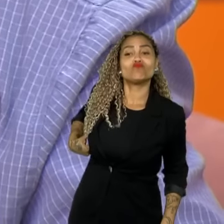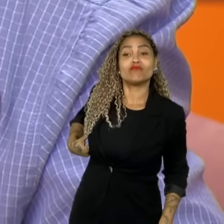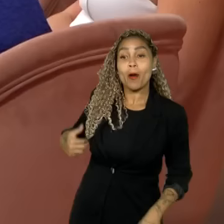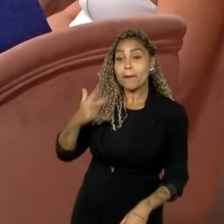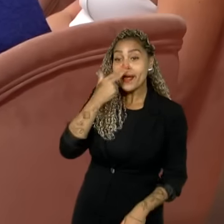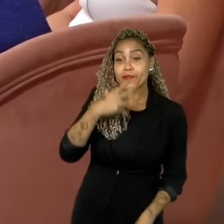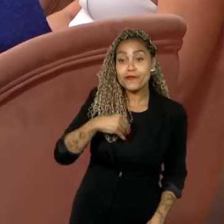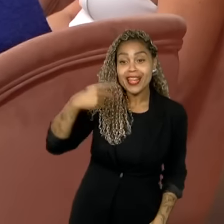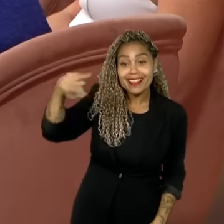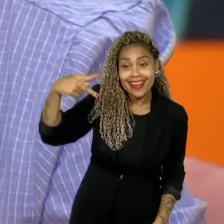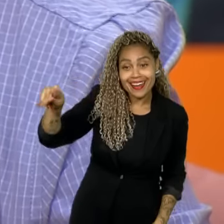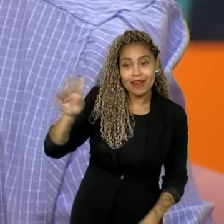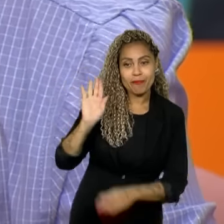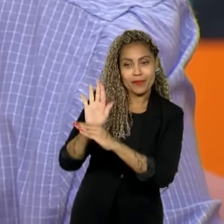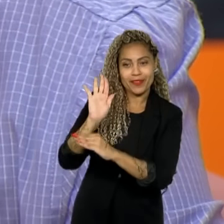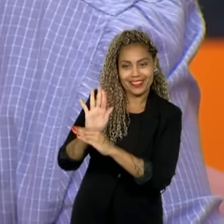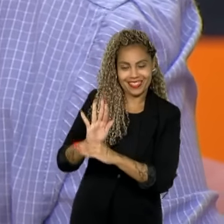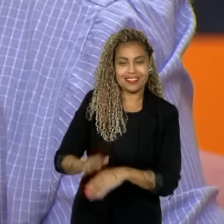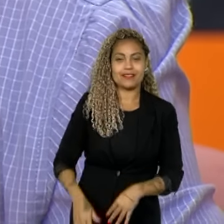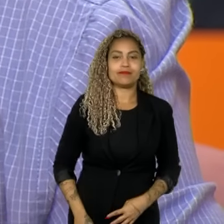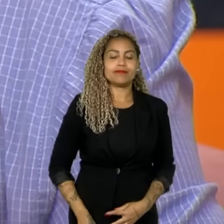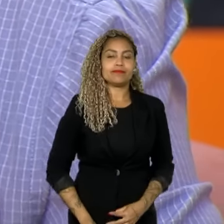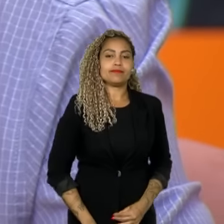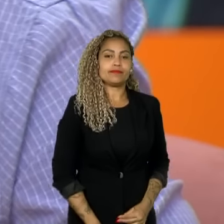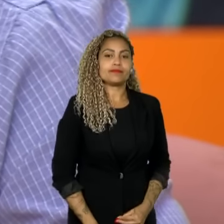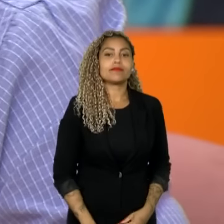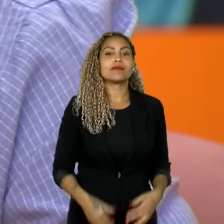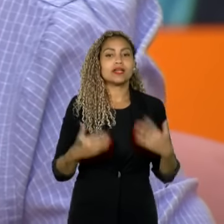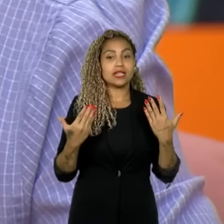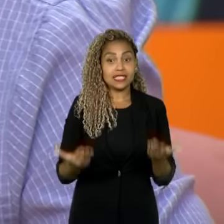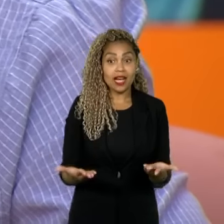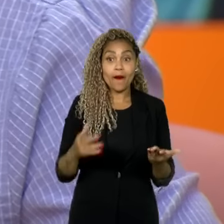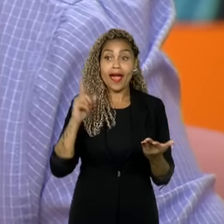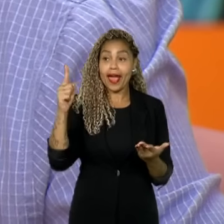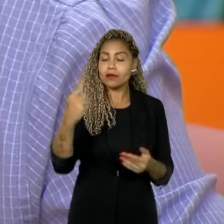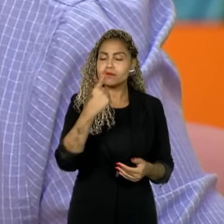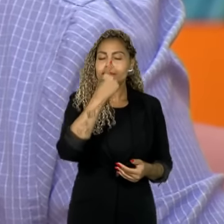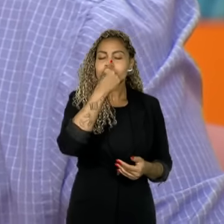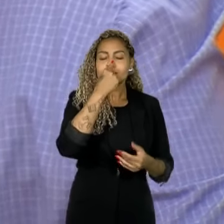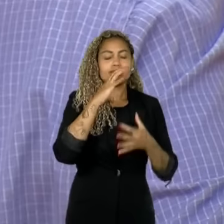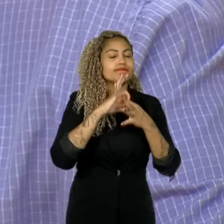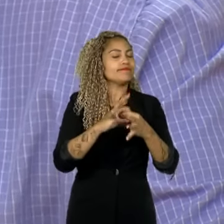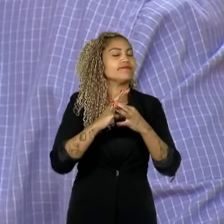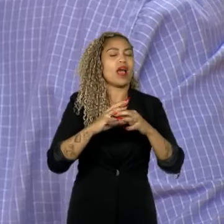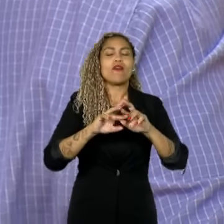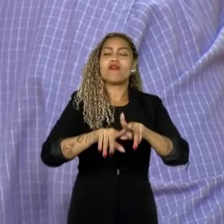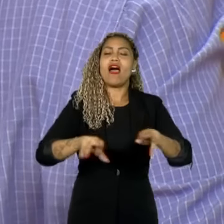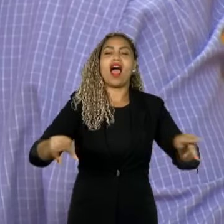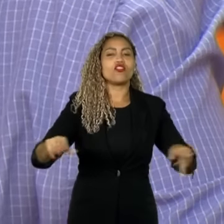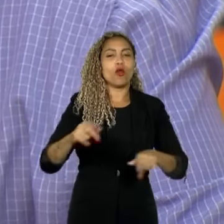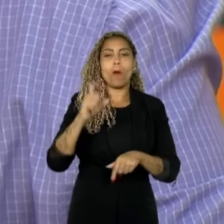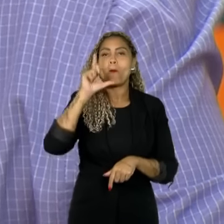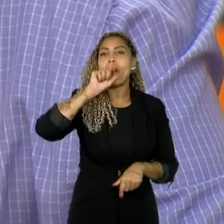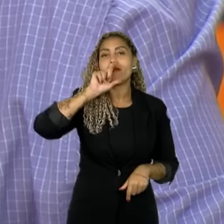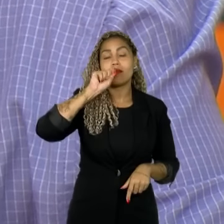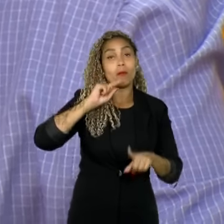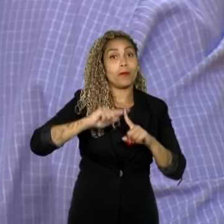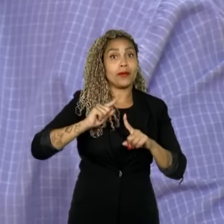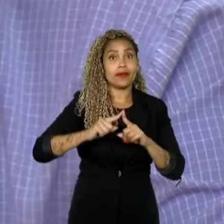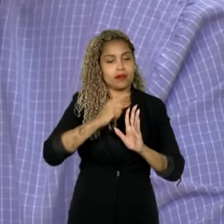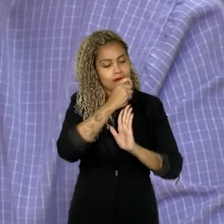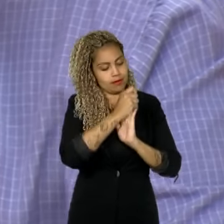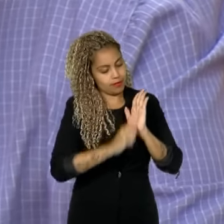Filha dele, como né? Como se fosse filha. Que pois barato. É. Então, ela tem vários laços de ligação com a Portela. Exatamente. Porque os compositores da Portela